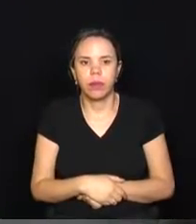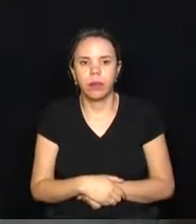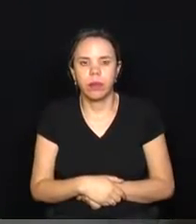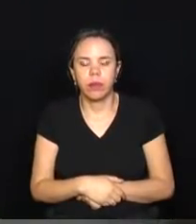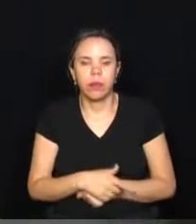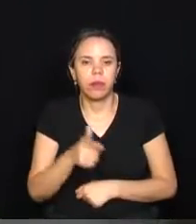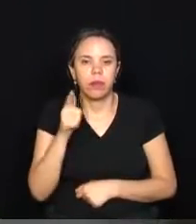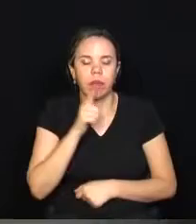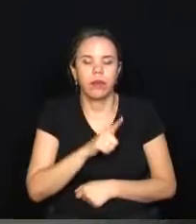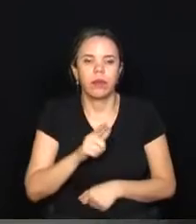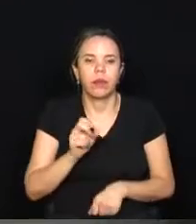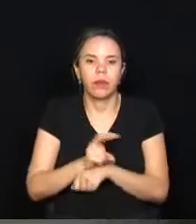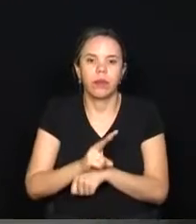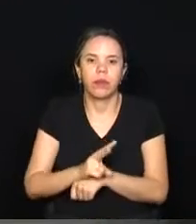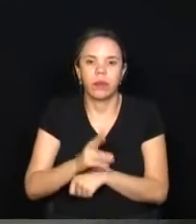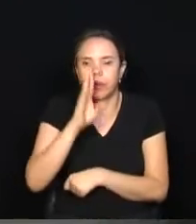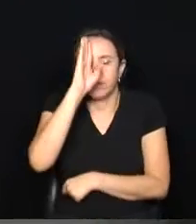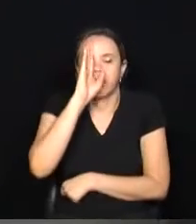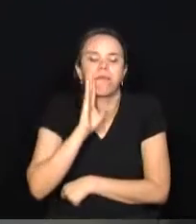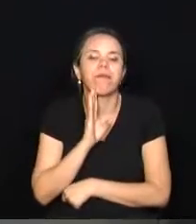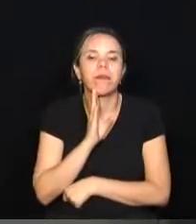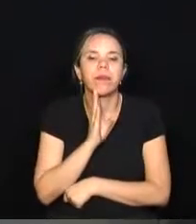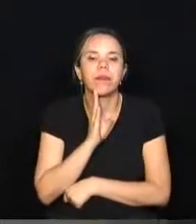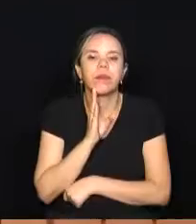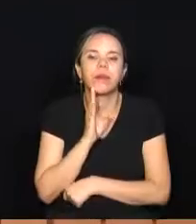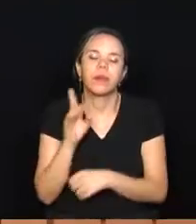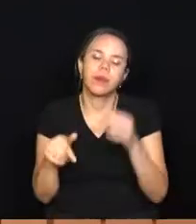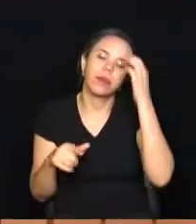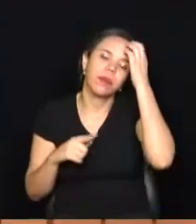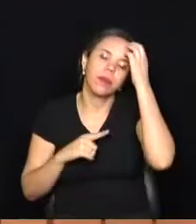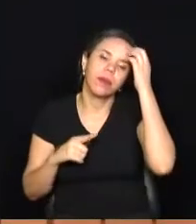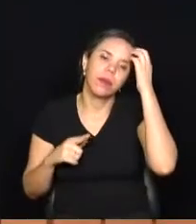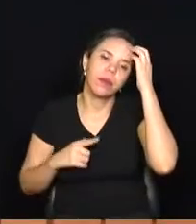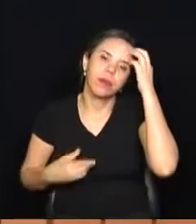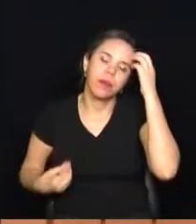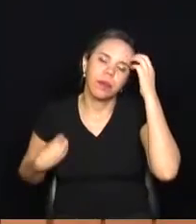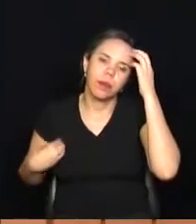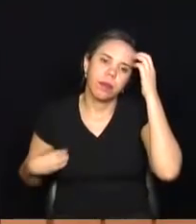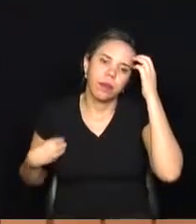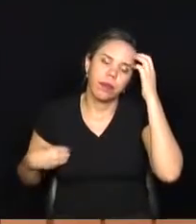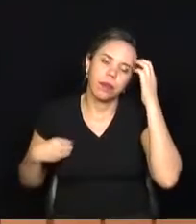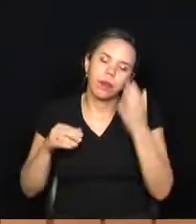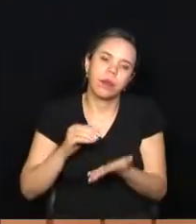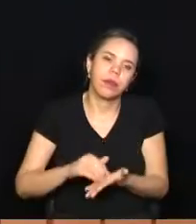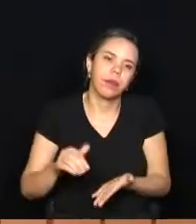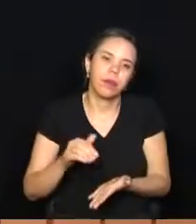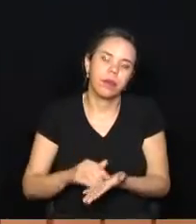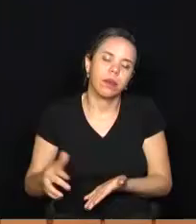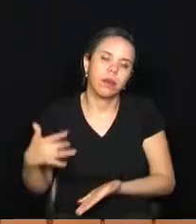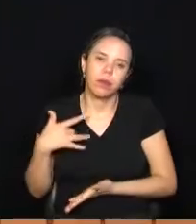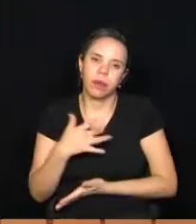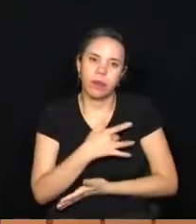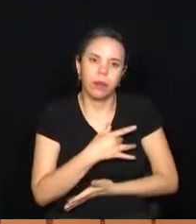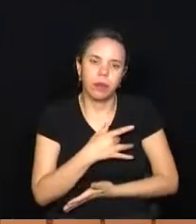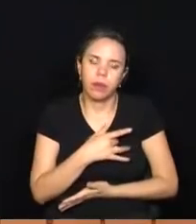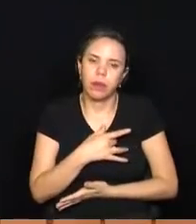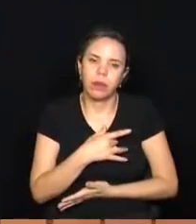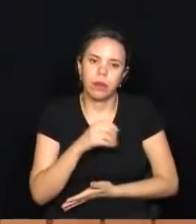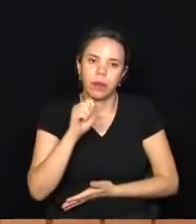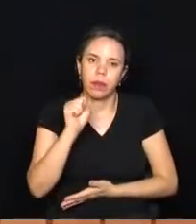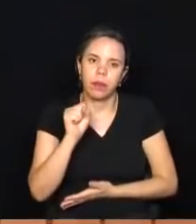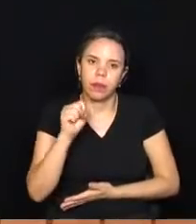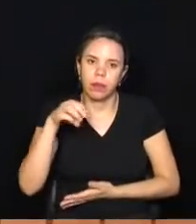Para conseguir uma vaga gratuita, ela tem que estar na Secretaria de Saúde, no